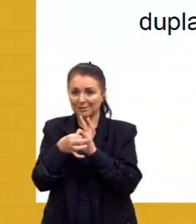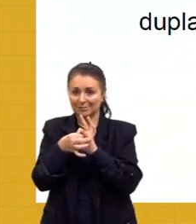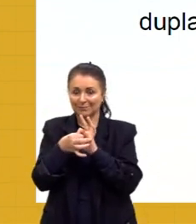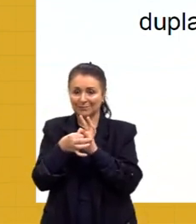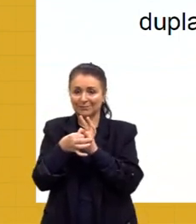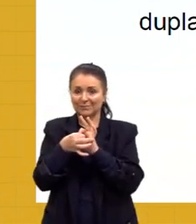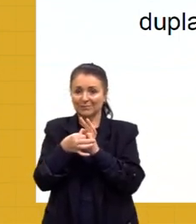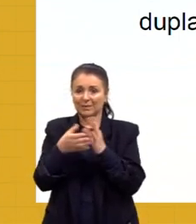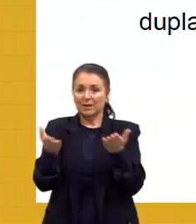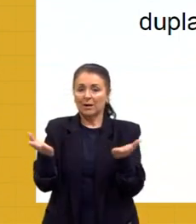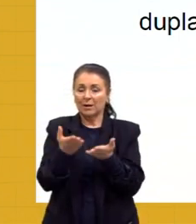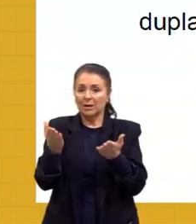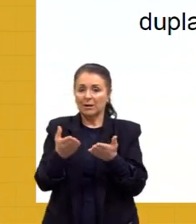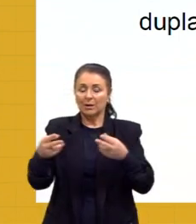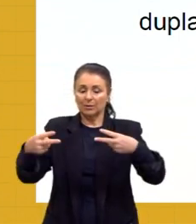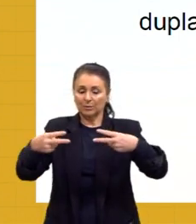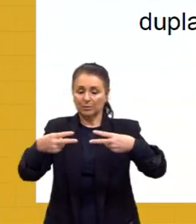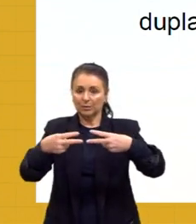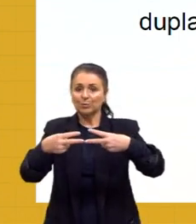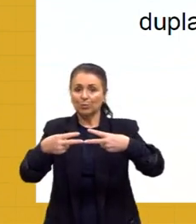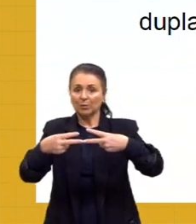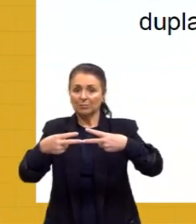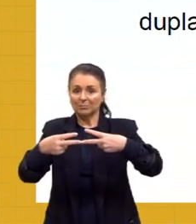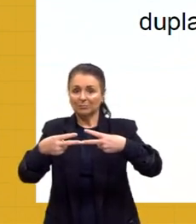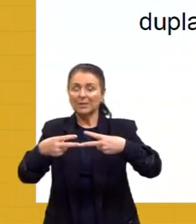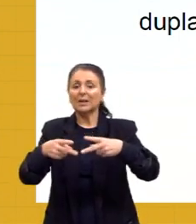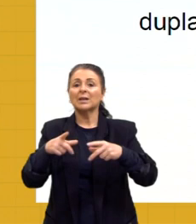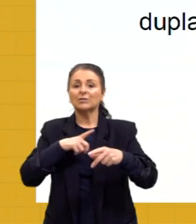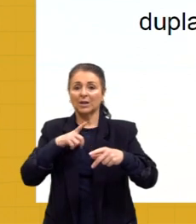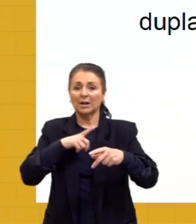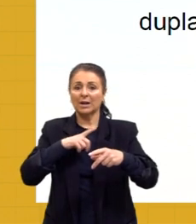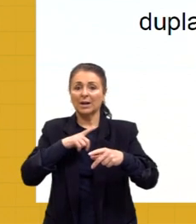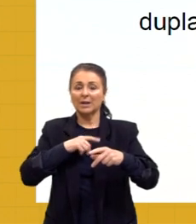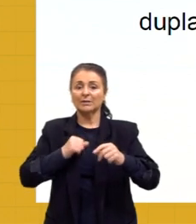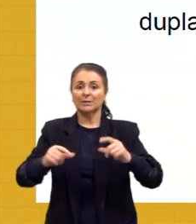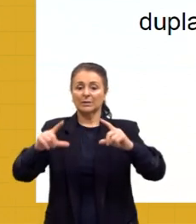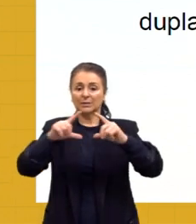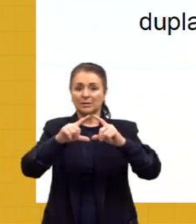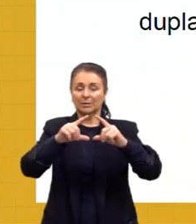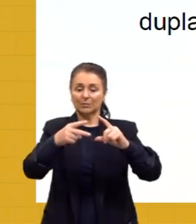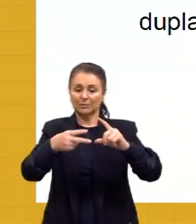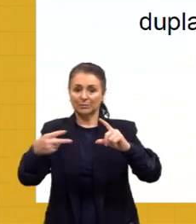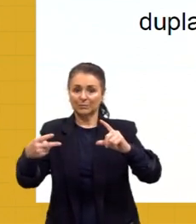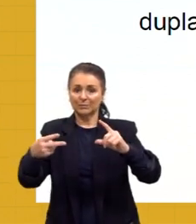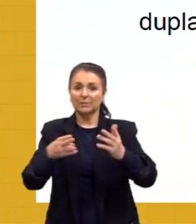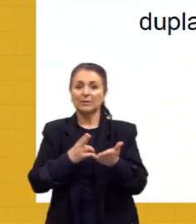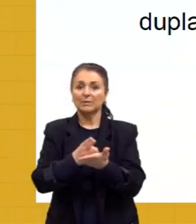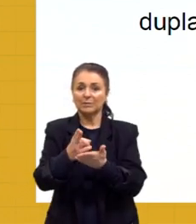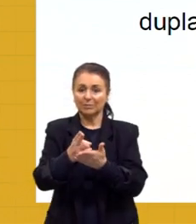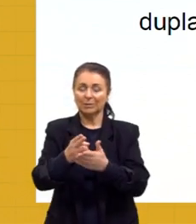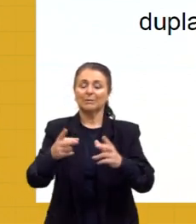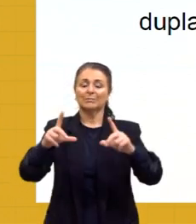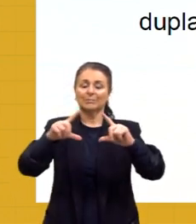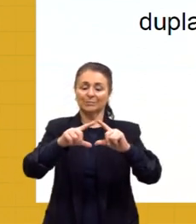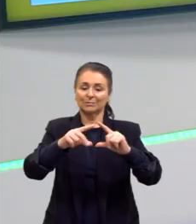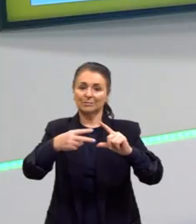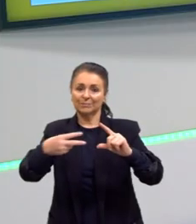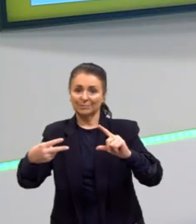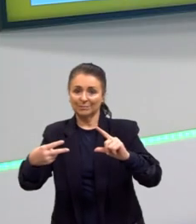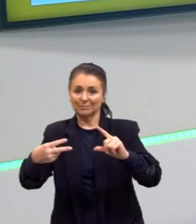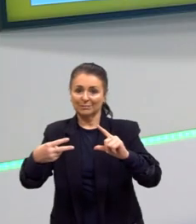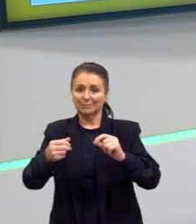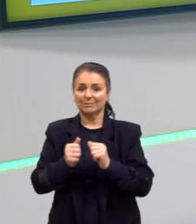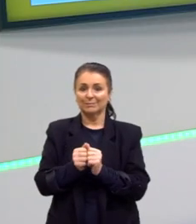a partir de uma ligação Dupla ela já é considerado insaturada se tem três ligações duplas ela continua sendo insaturada